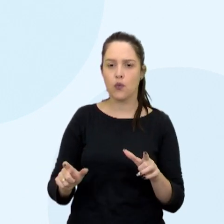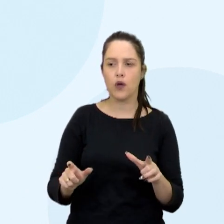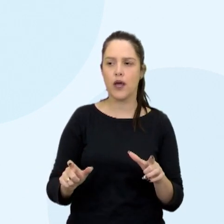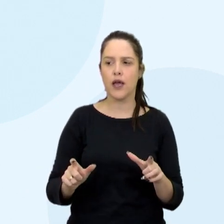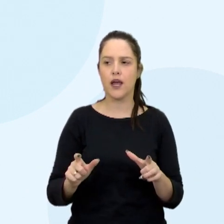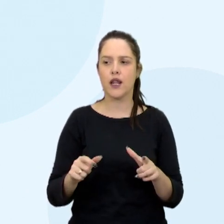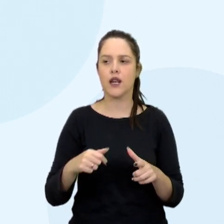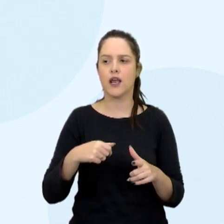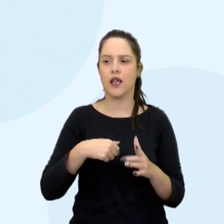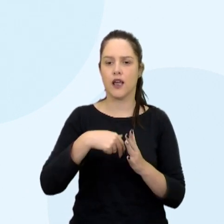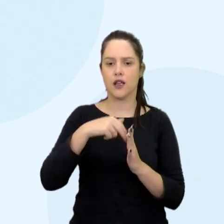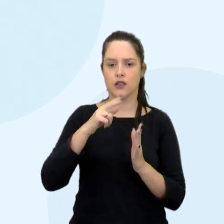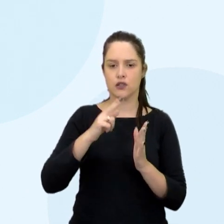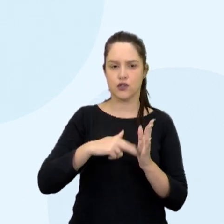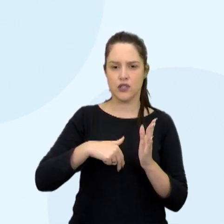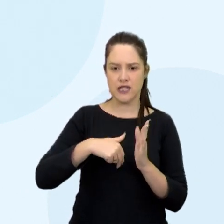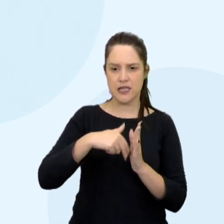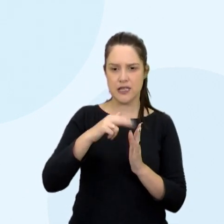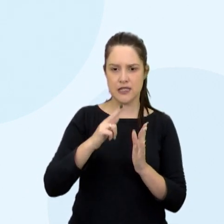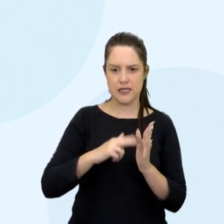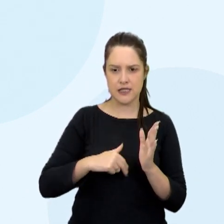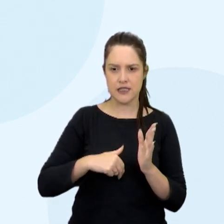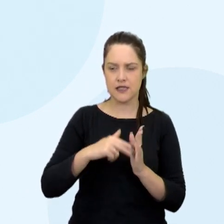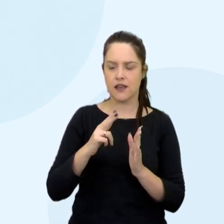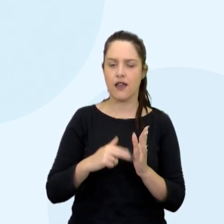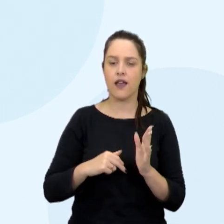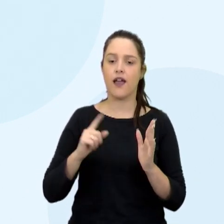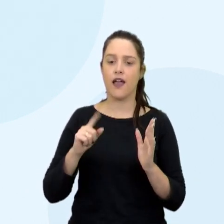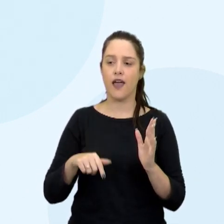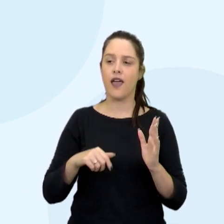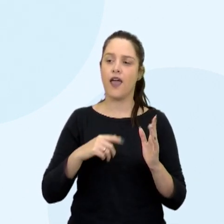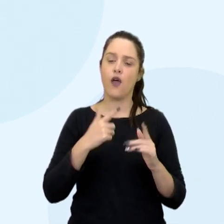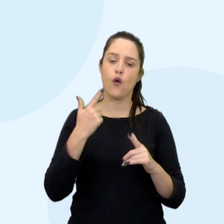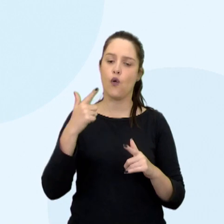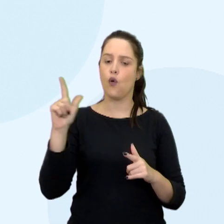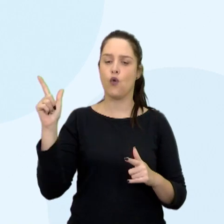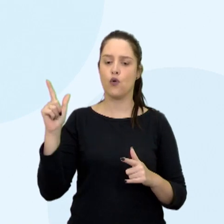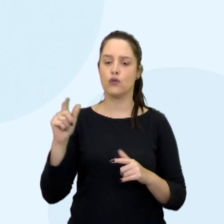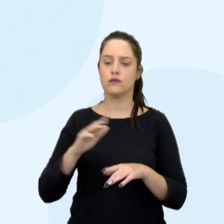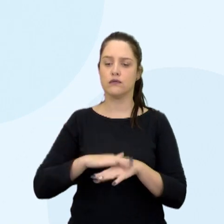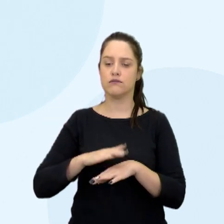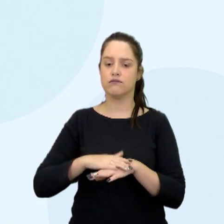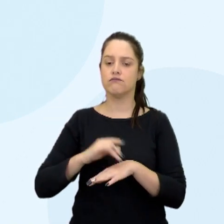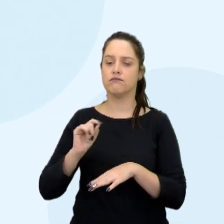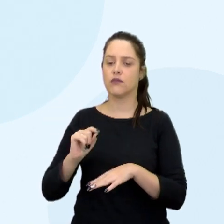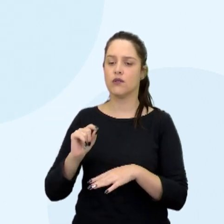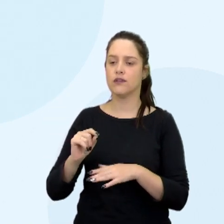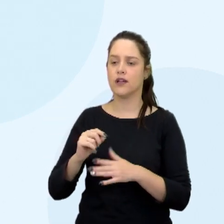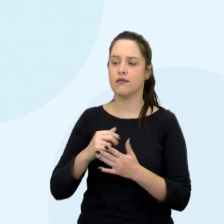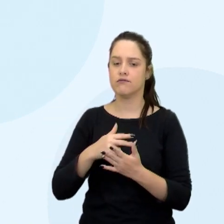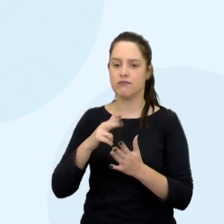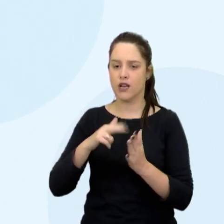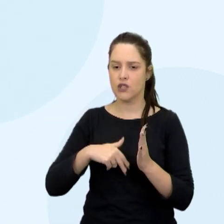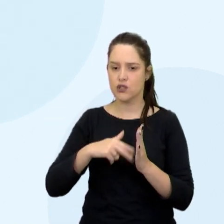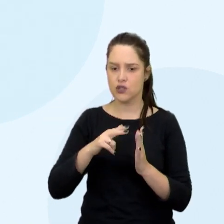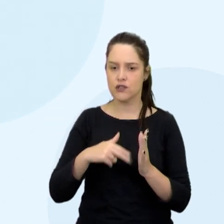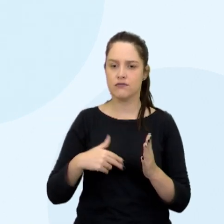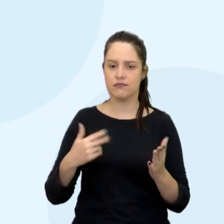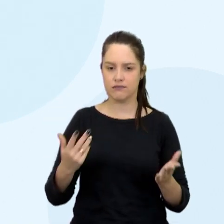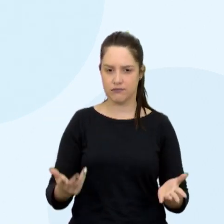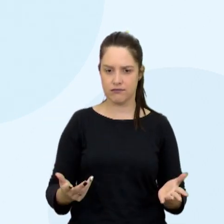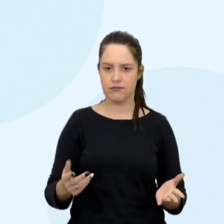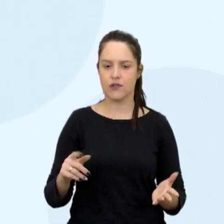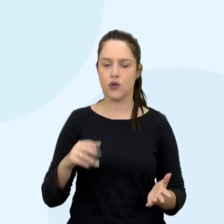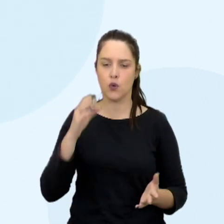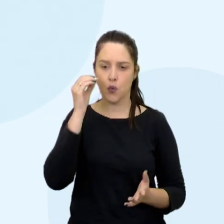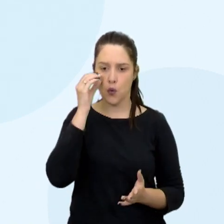quem é o artista, na verdade. Exatamente. Pode ser que tenha sido essa moça que tenha feito esse desenho. Eu fiquei na mão aí, na sua mão agora. Boa, Pro, isso